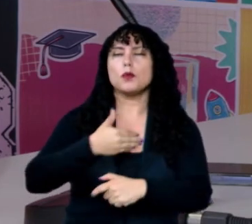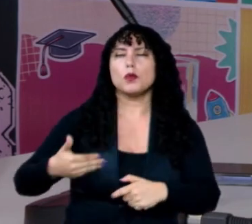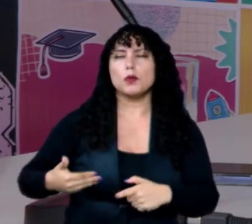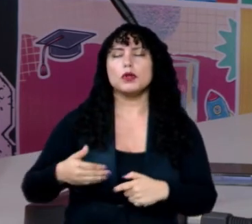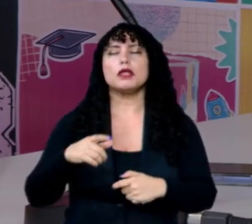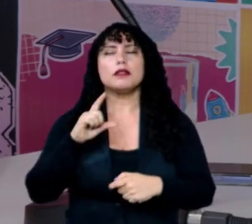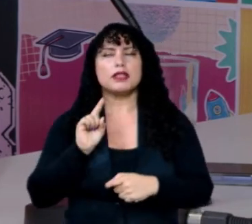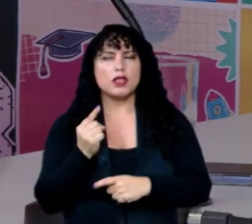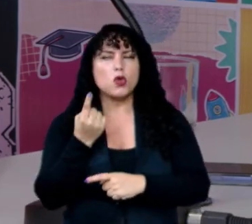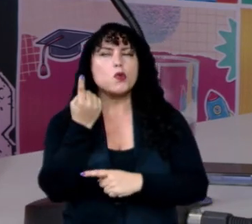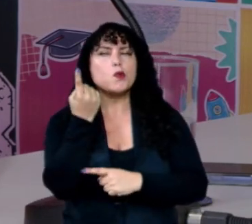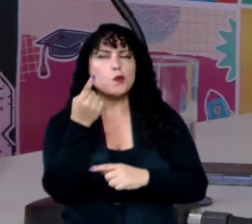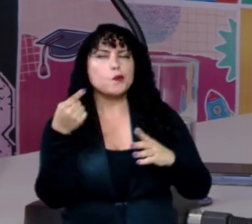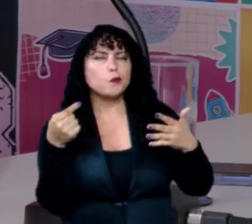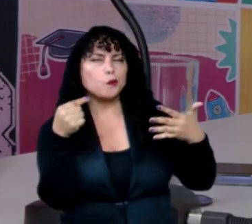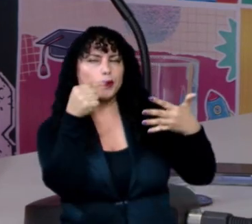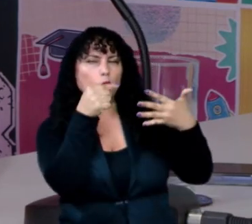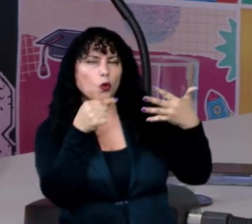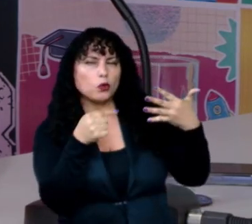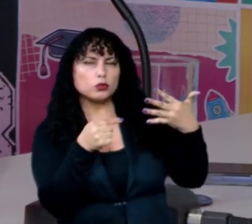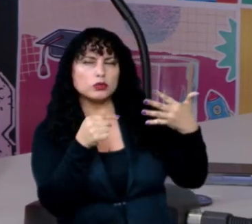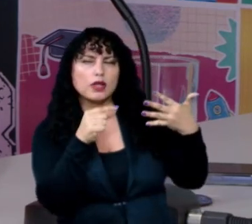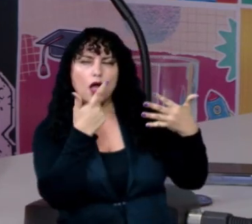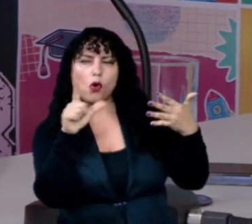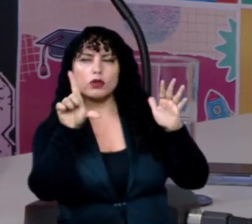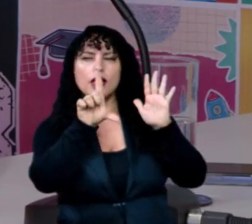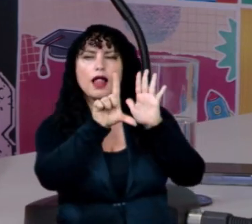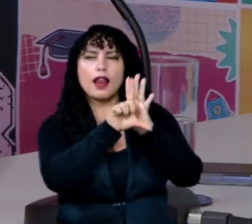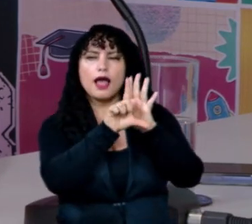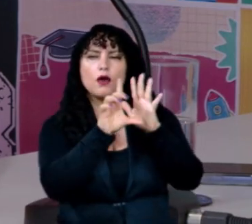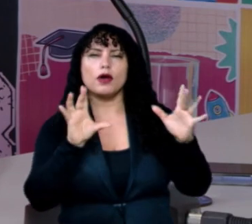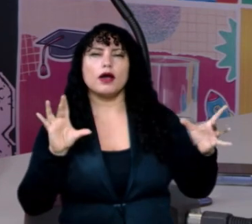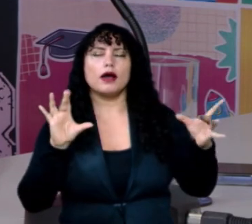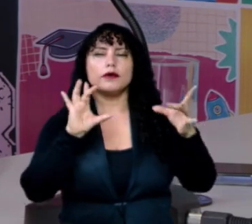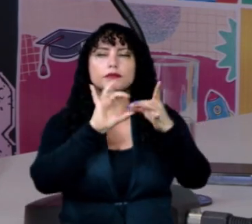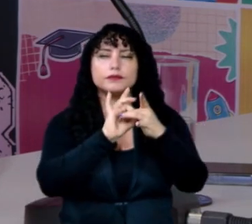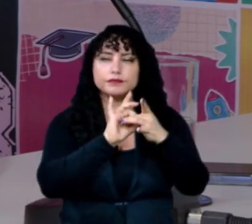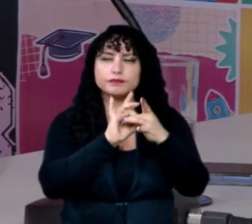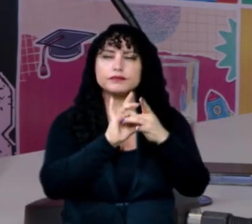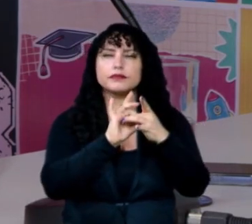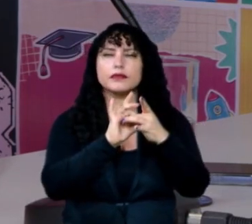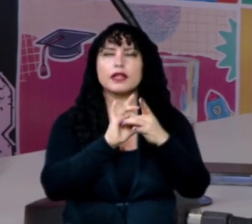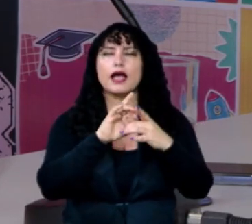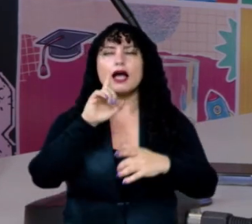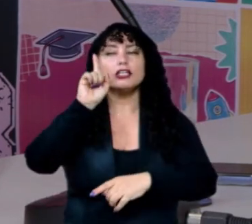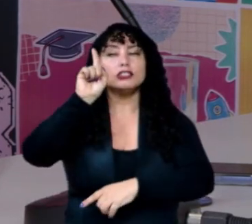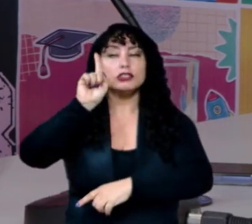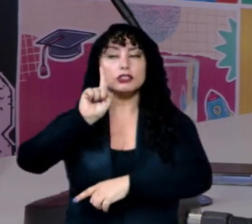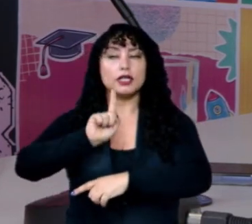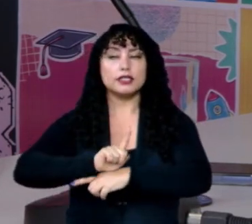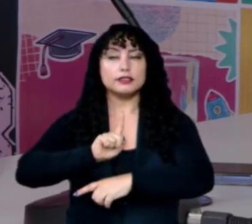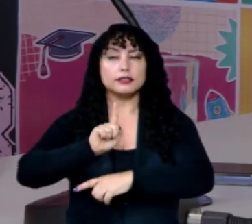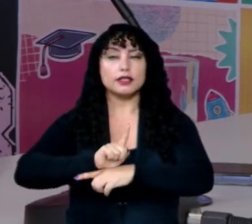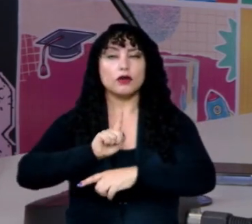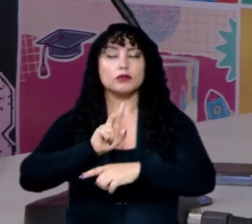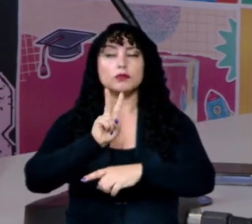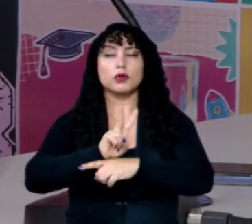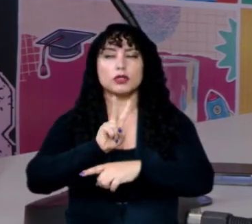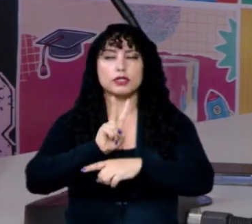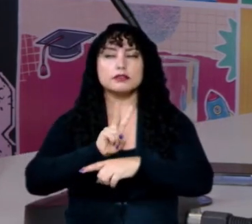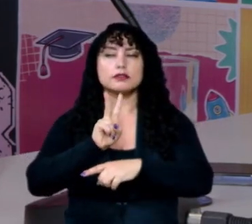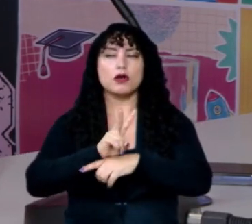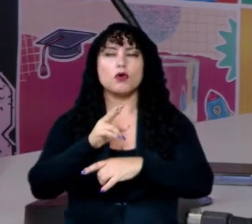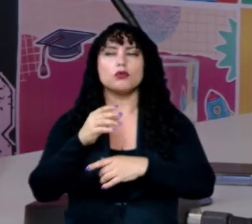ponto que é uma outra lei, que é com relação à gestão da proteção de